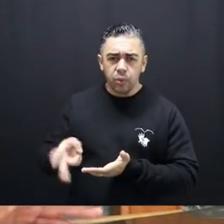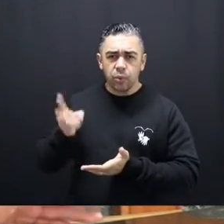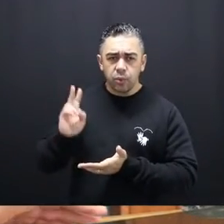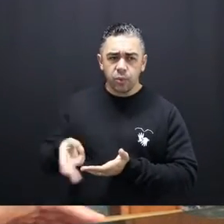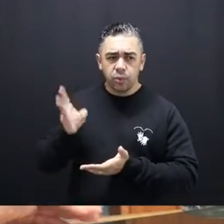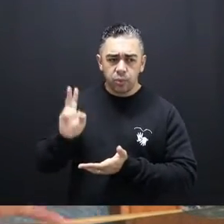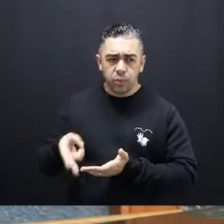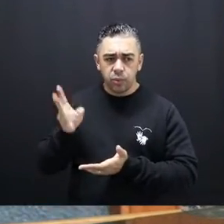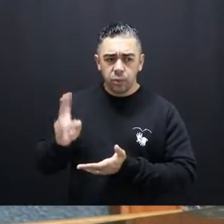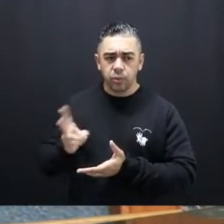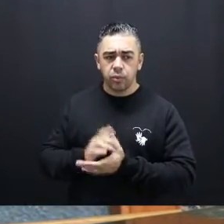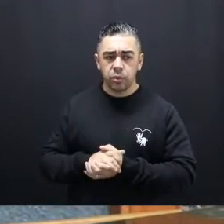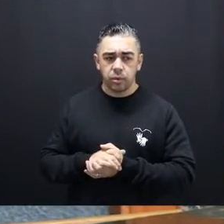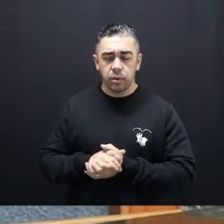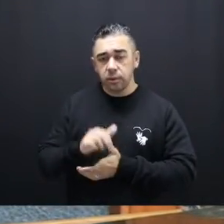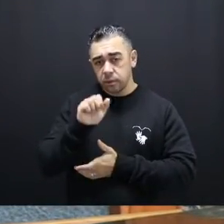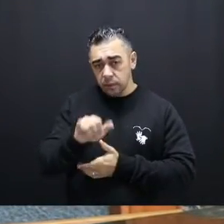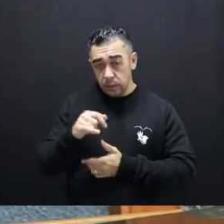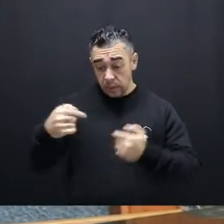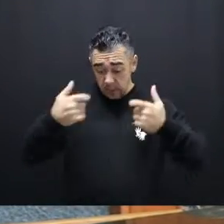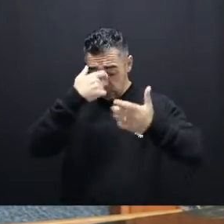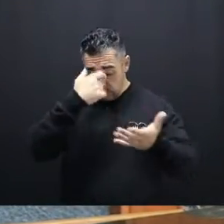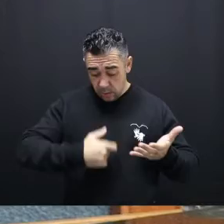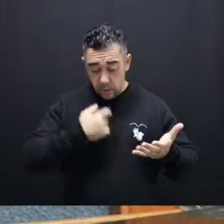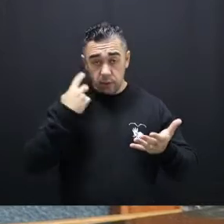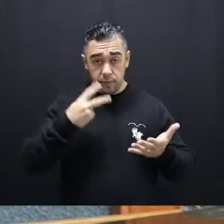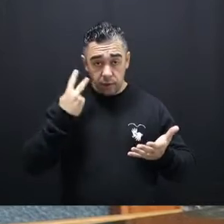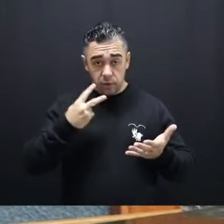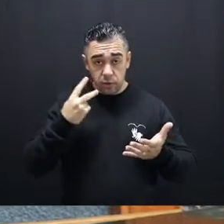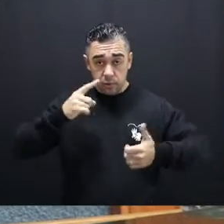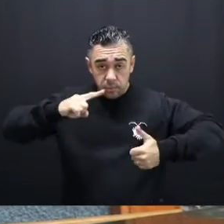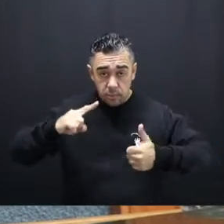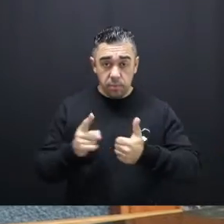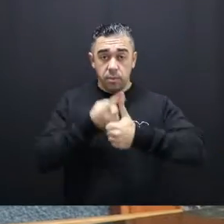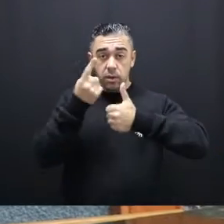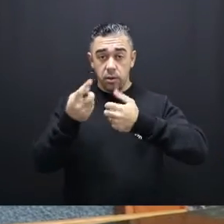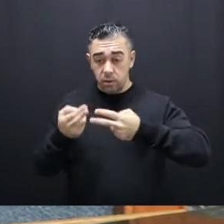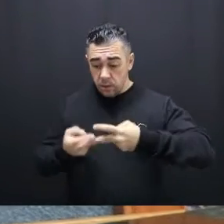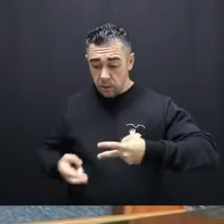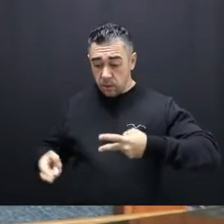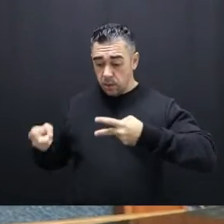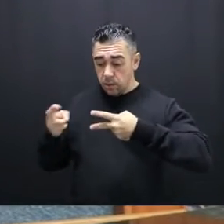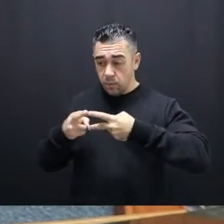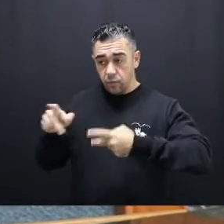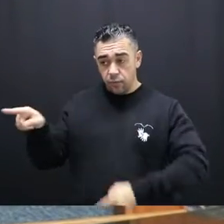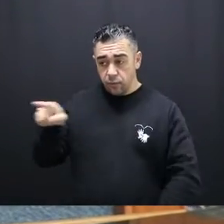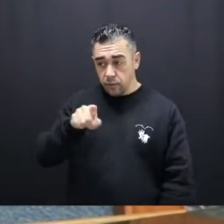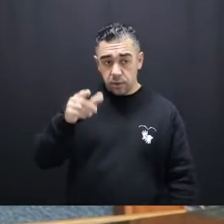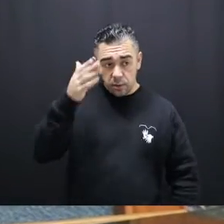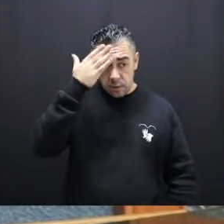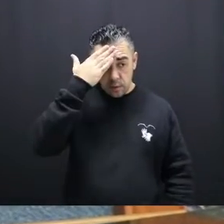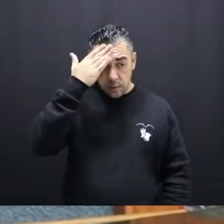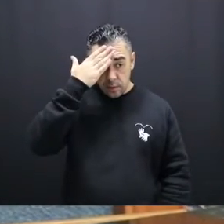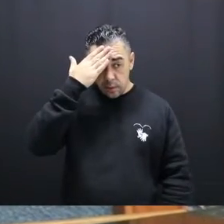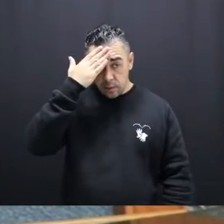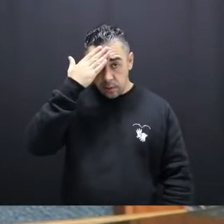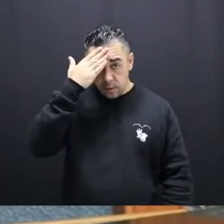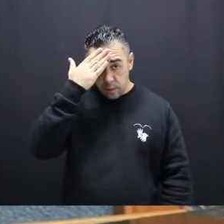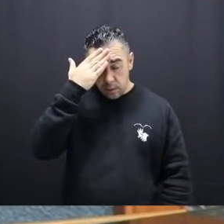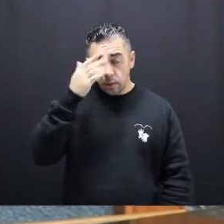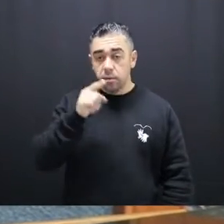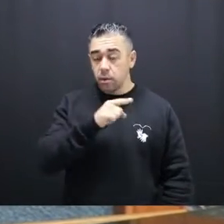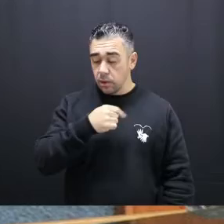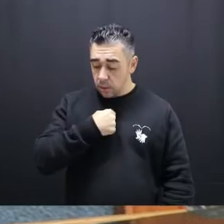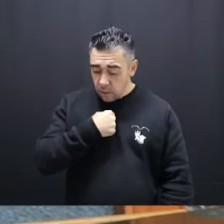tão depois natural este Vereador apresentar o primeiro requerimento aqui Gente vocês tão sabendo que ia por motivo justo